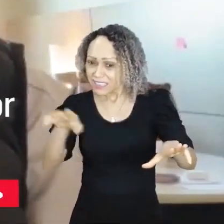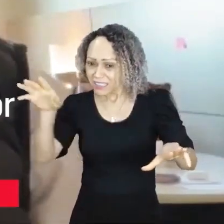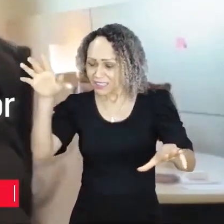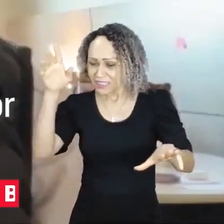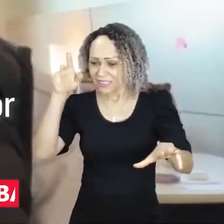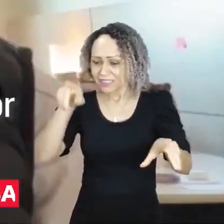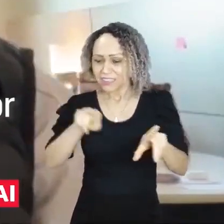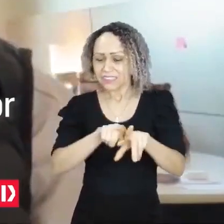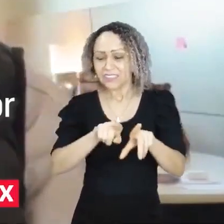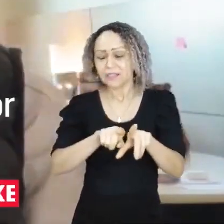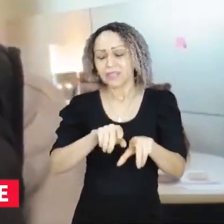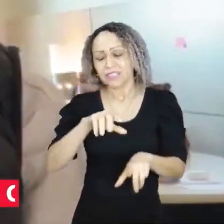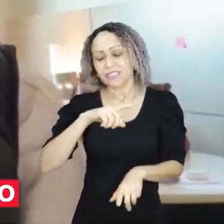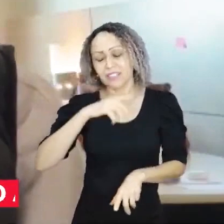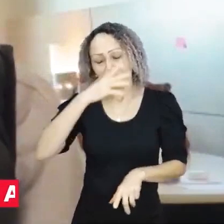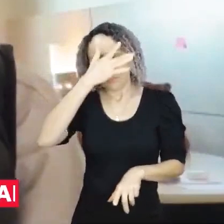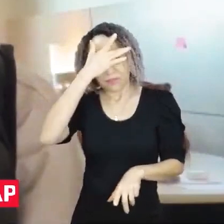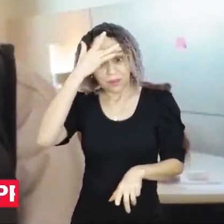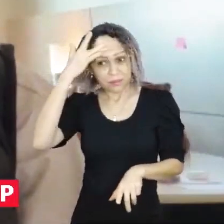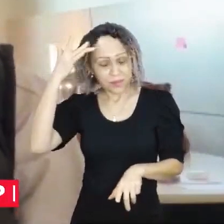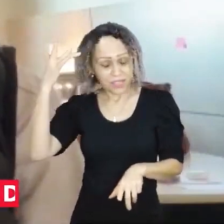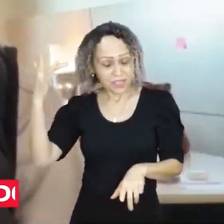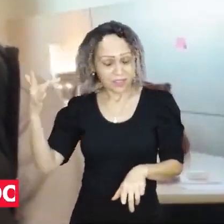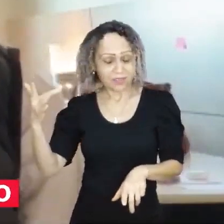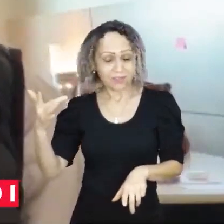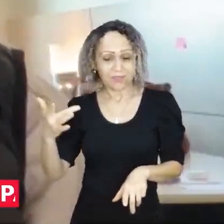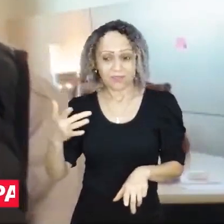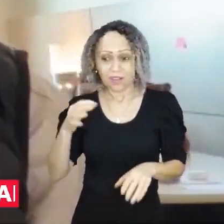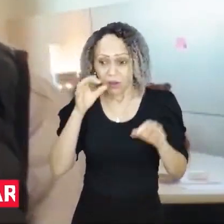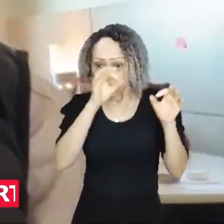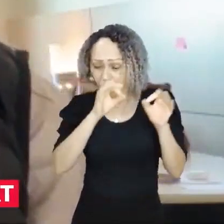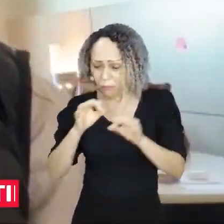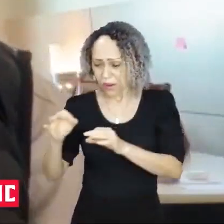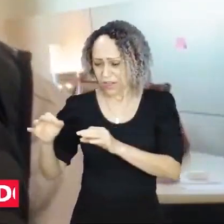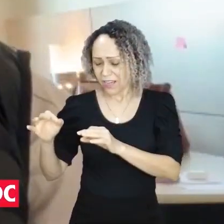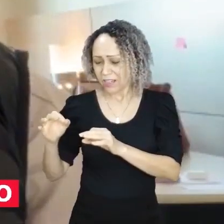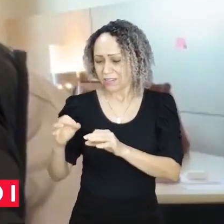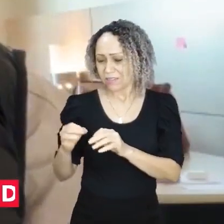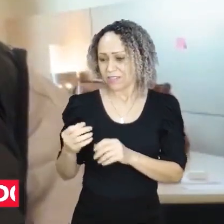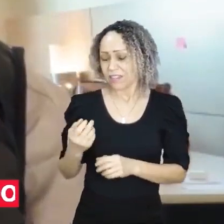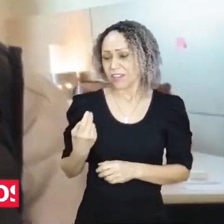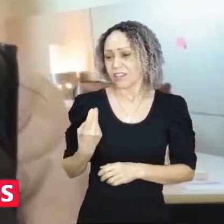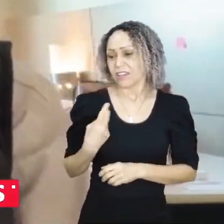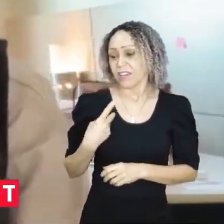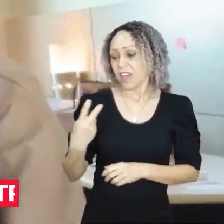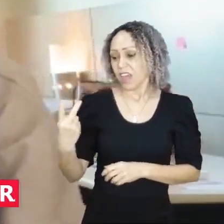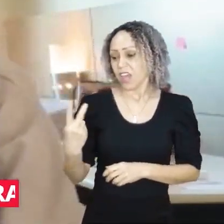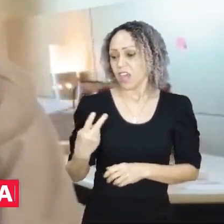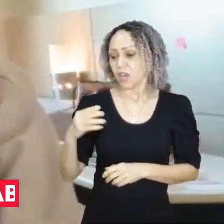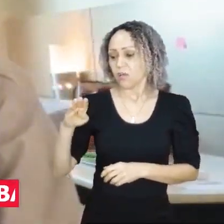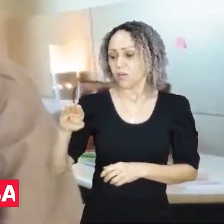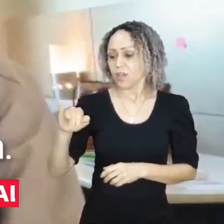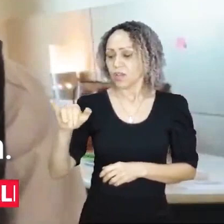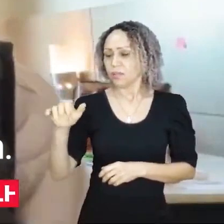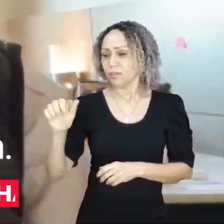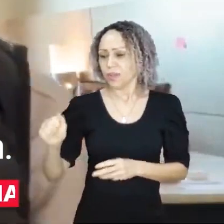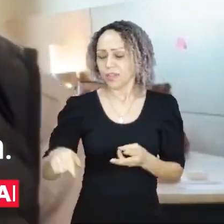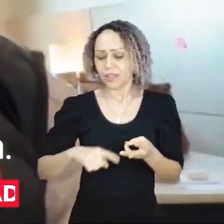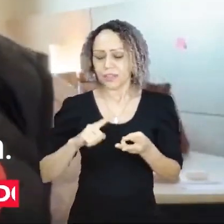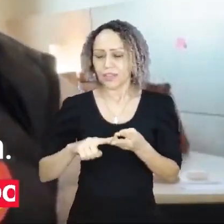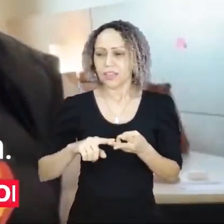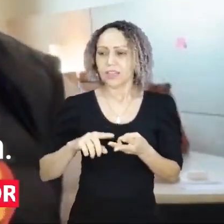governador também do Lula, junto com essa querida companheira Bia Vargas, e o nosso senador